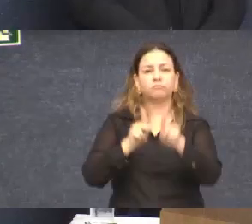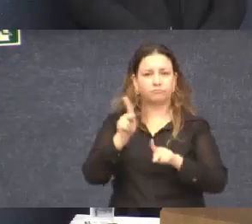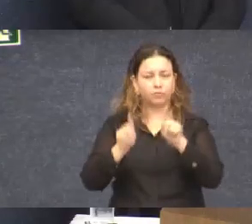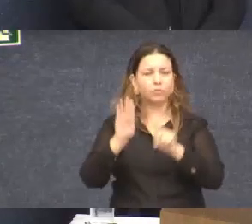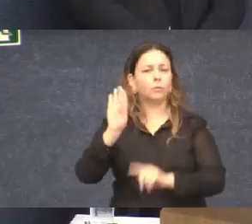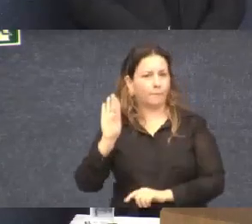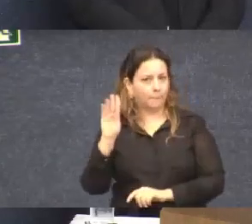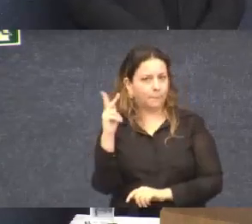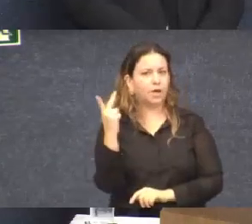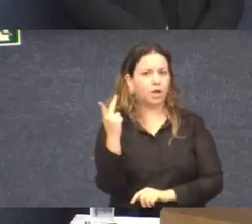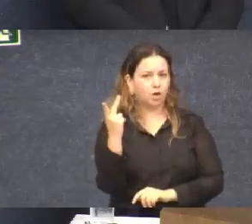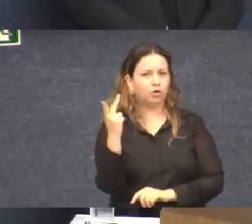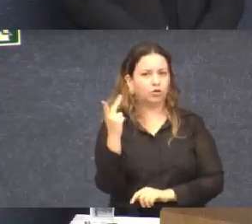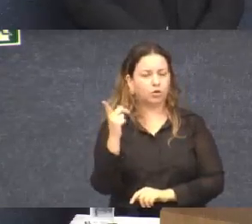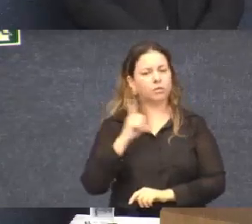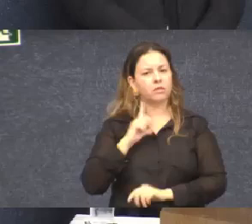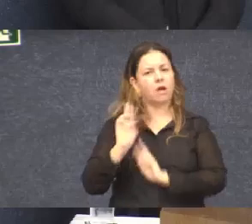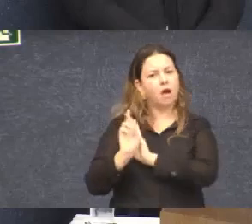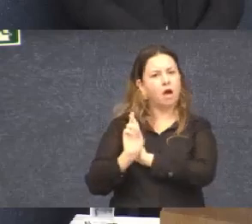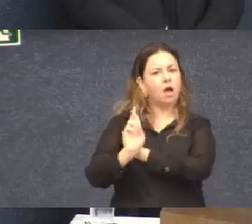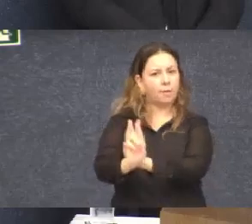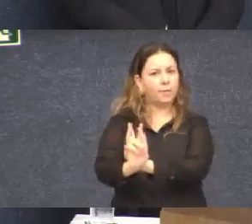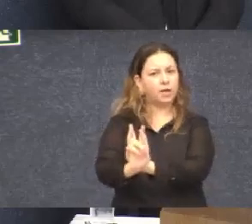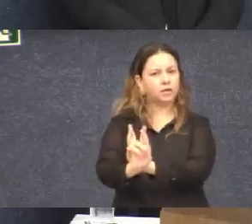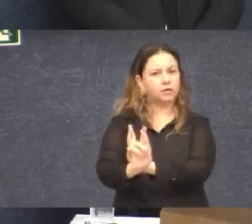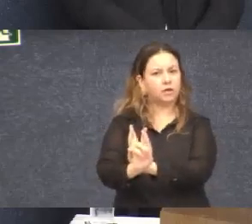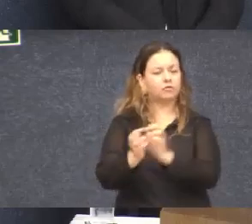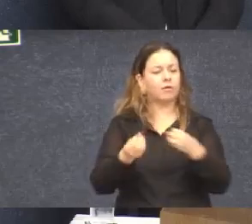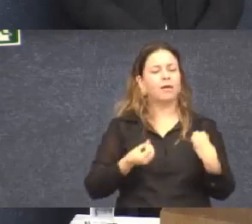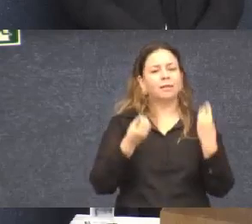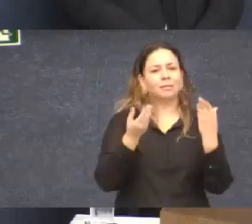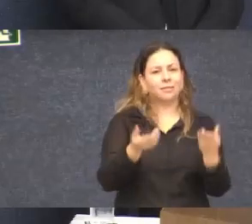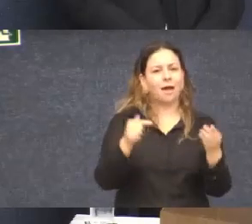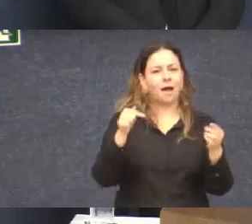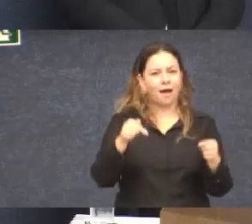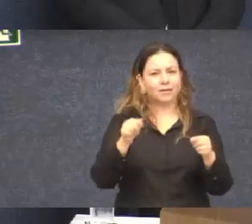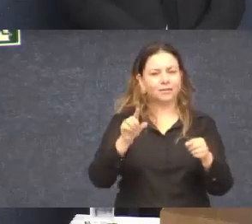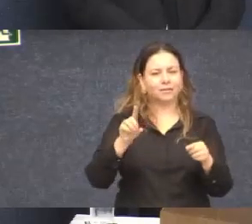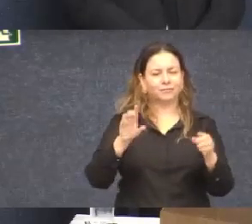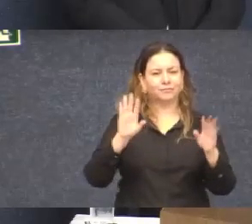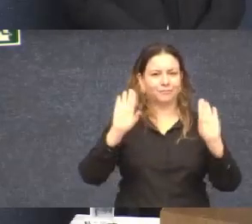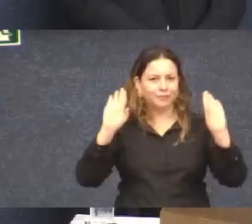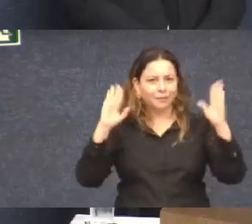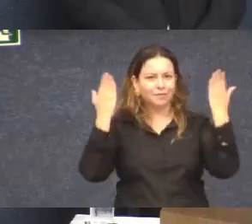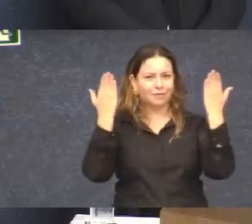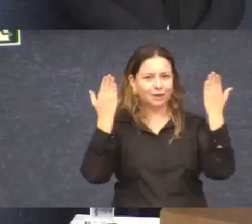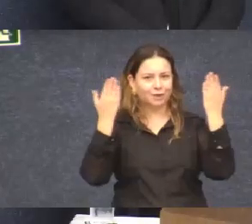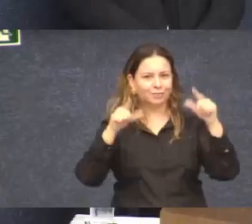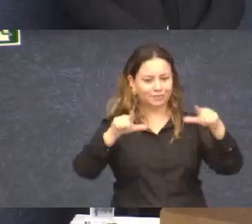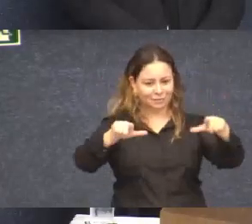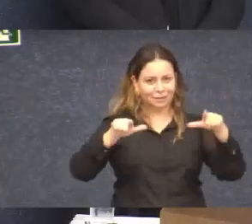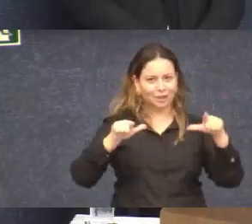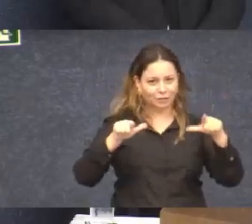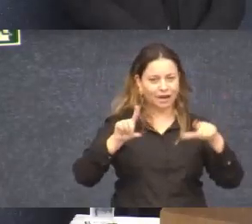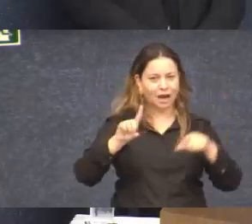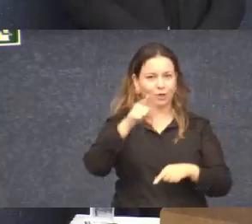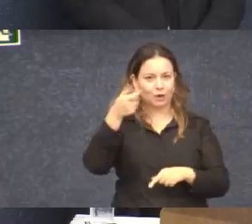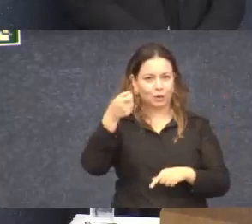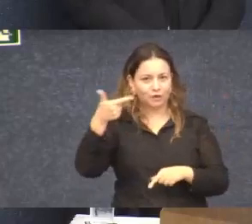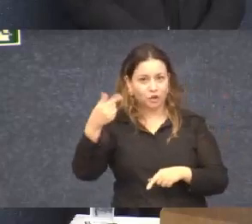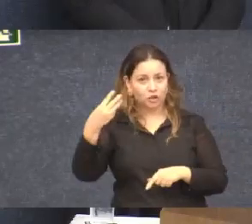Belo Horizonte, por seus representantes, concede a presente comenda Benfeitor 2023